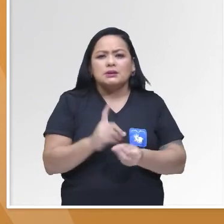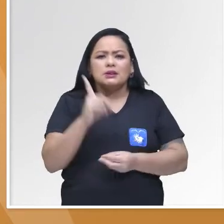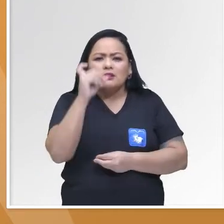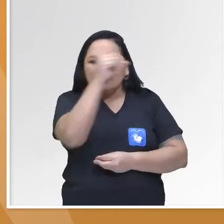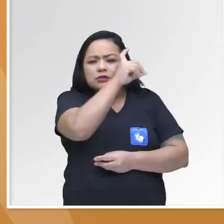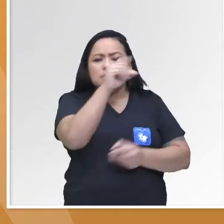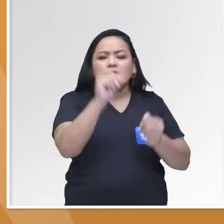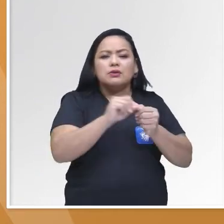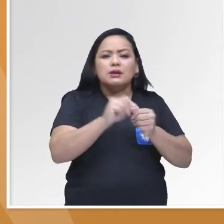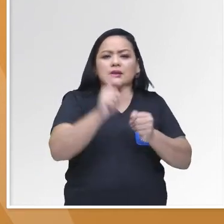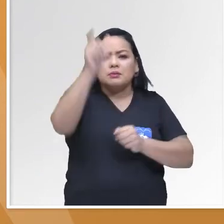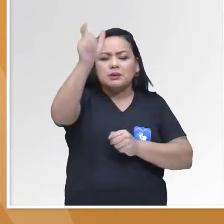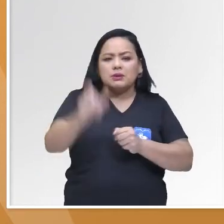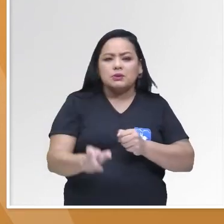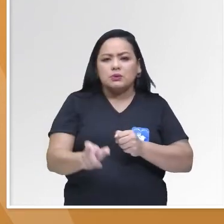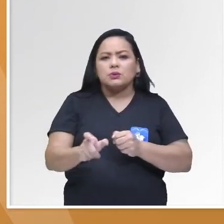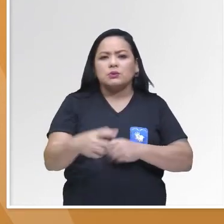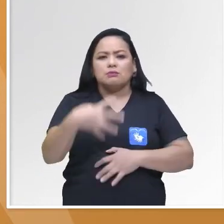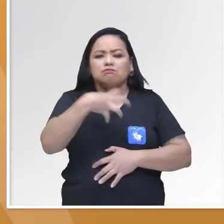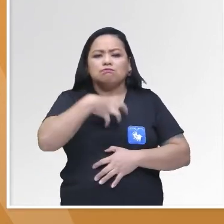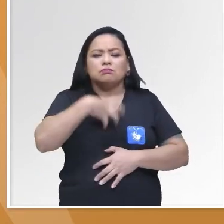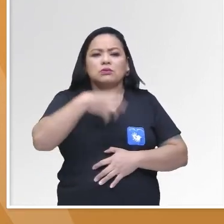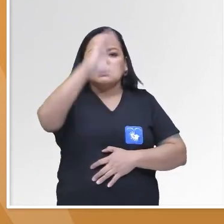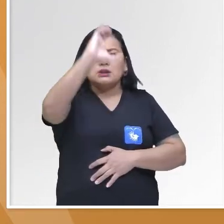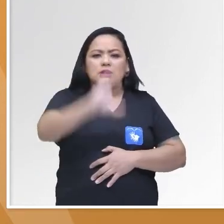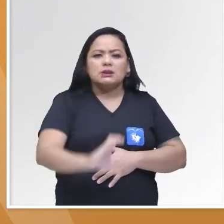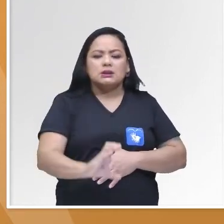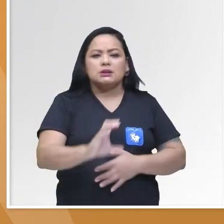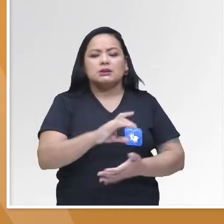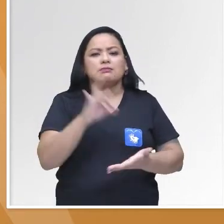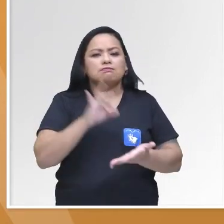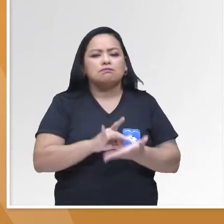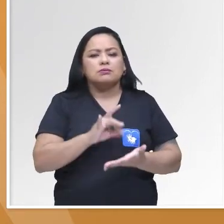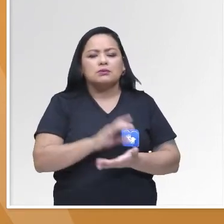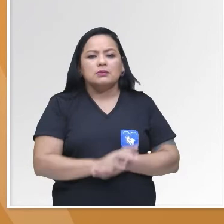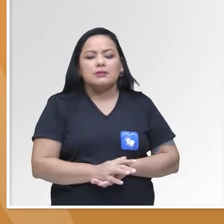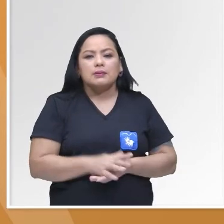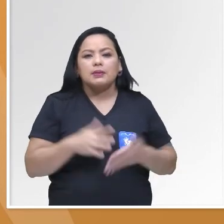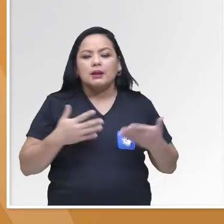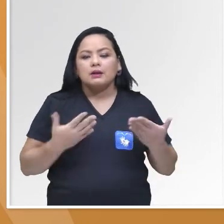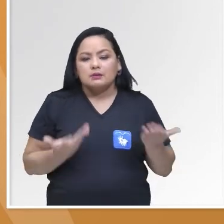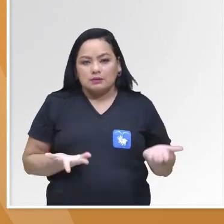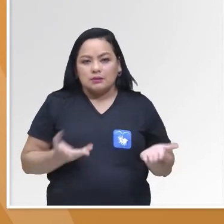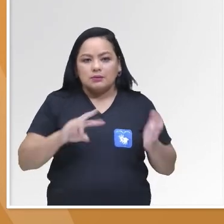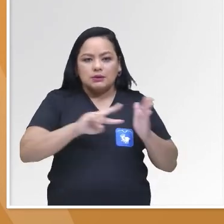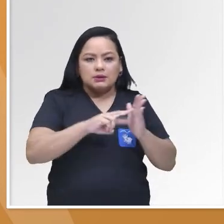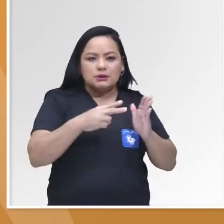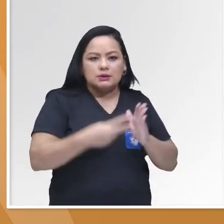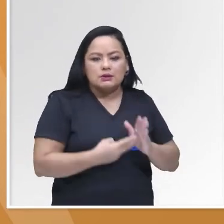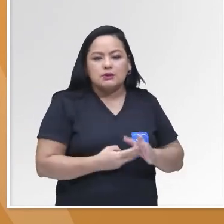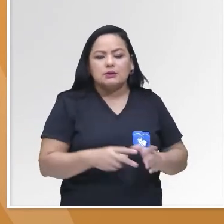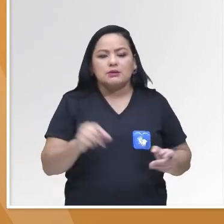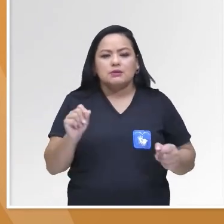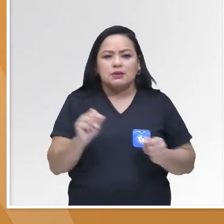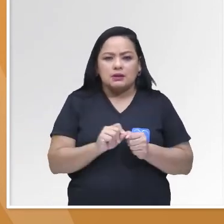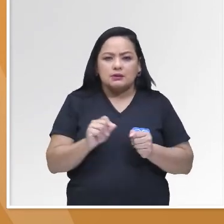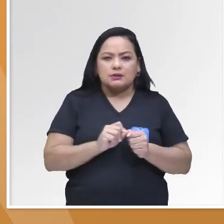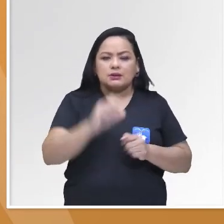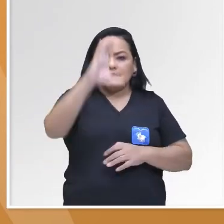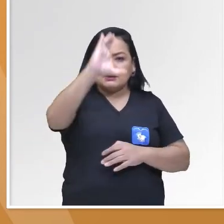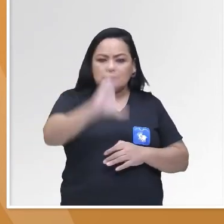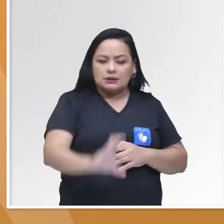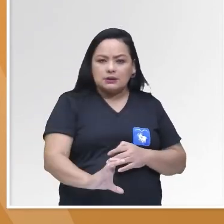indivíduo de exercer a sua cidadania. E neste sentido de exercício de